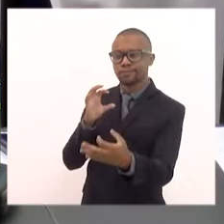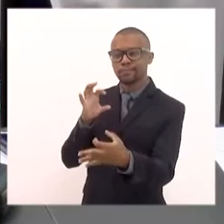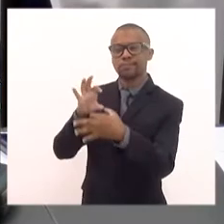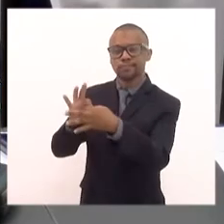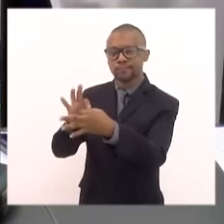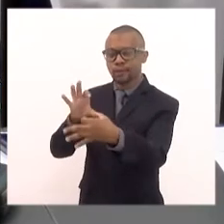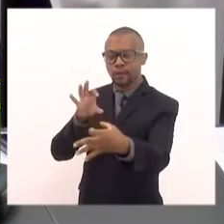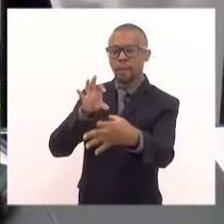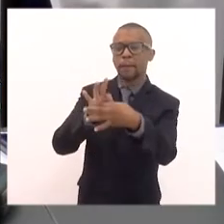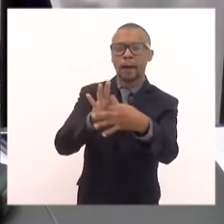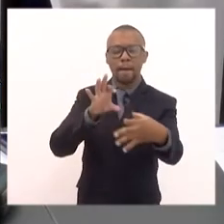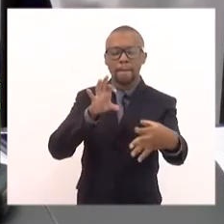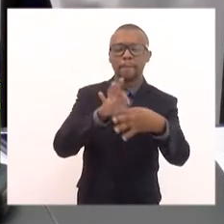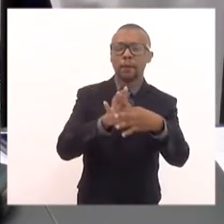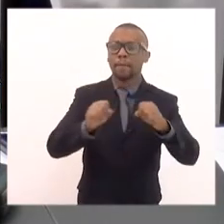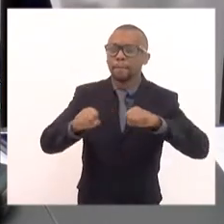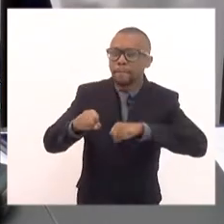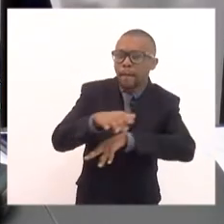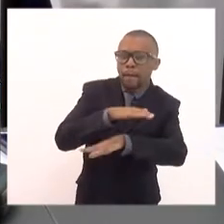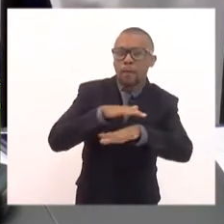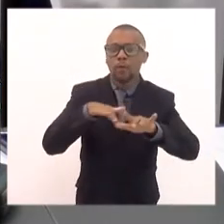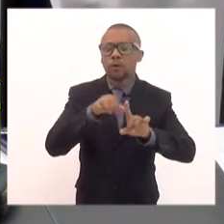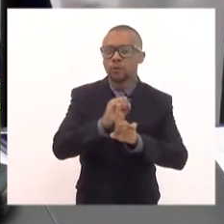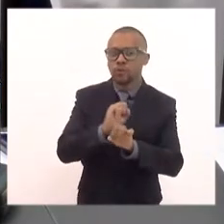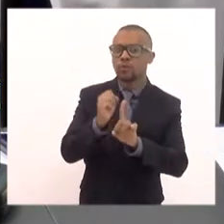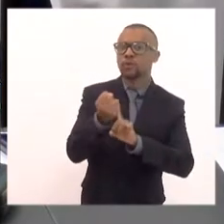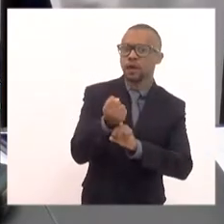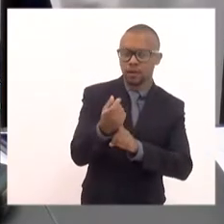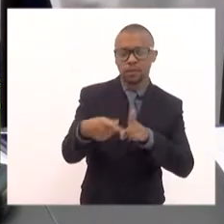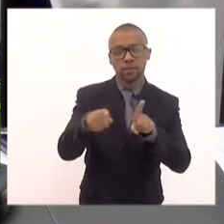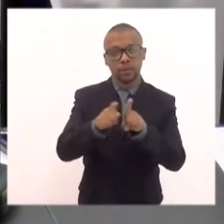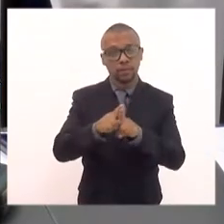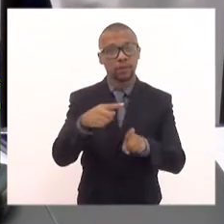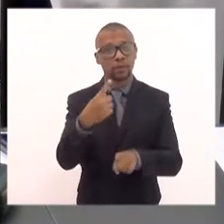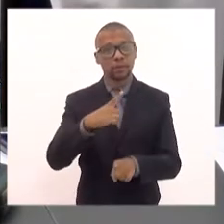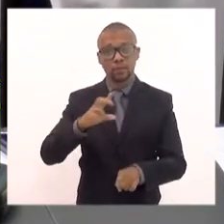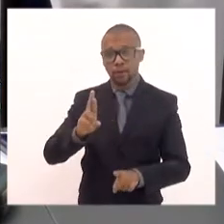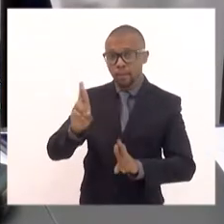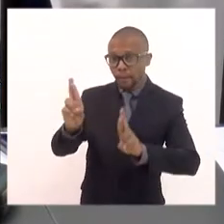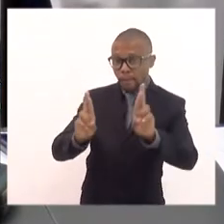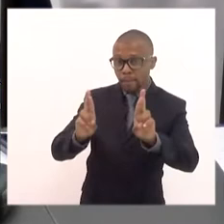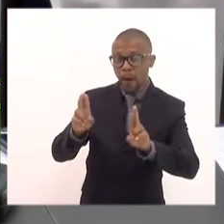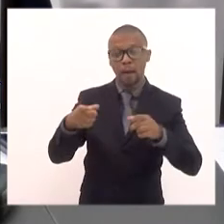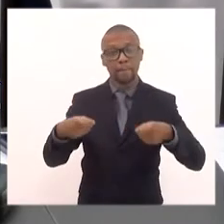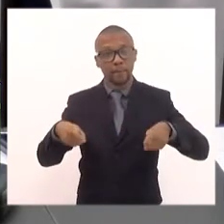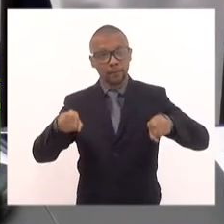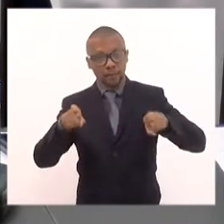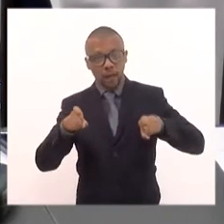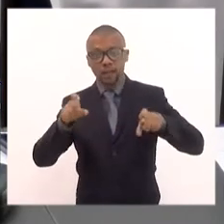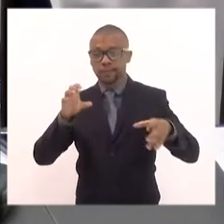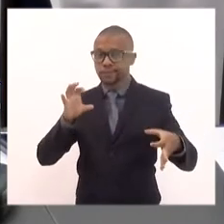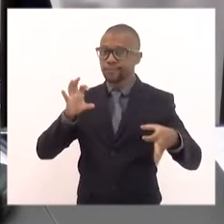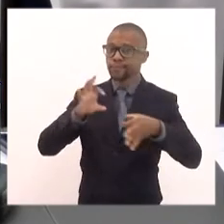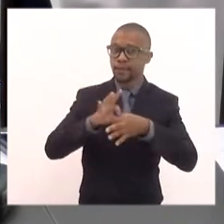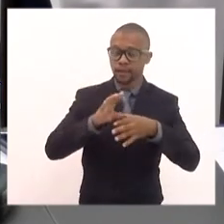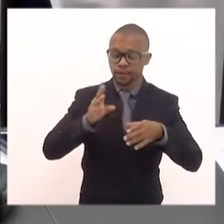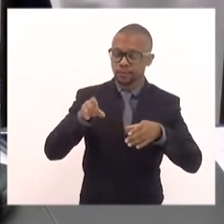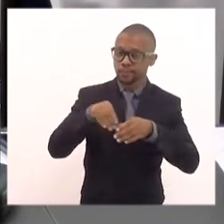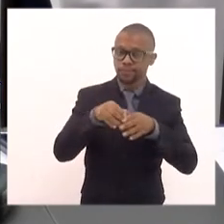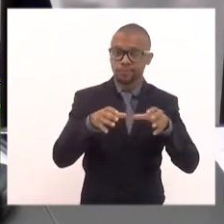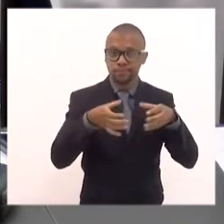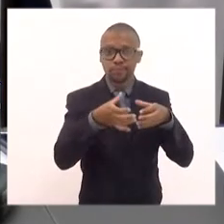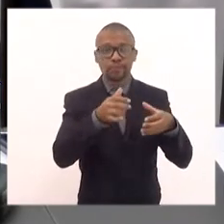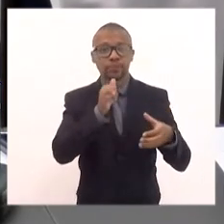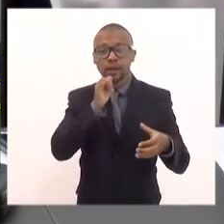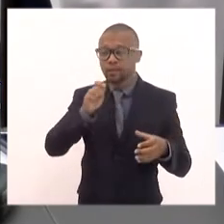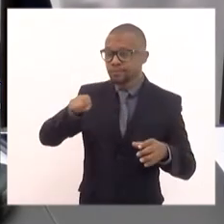movimentos Inês sociais de Pandeló, Ecosol. Aqui estão nossa representados também precursora, mandatos que fundadora integram a da frente Frente parlamentar, da por Economia exemplo, o mandato da